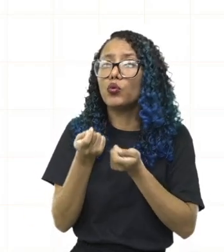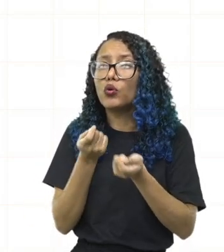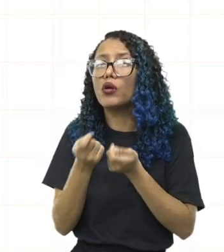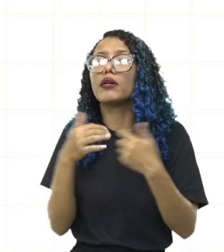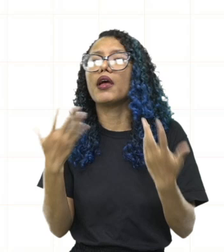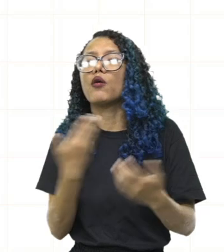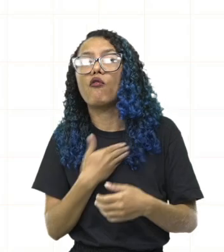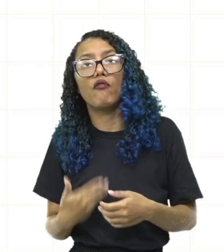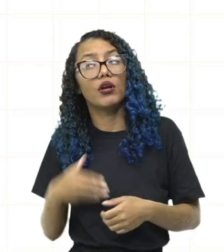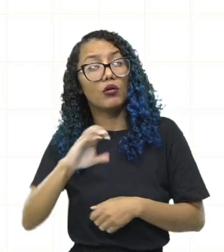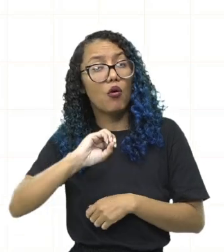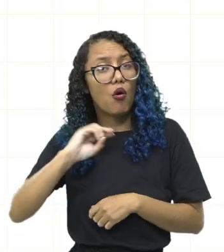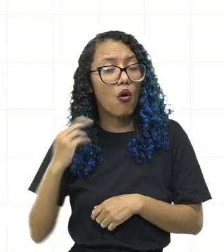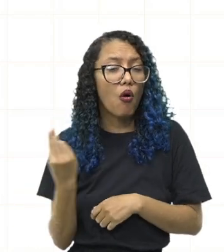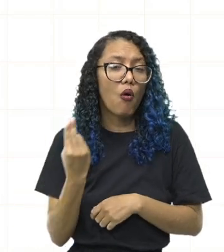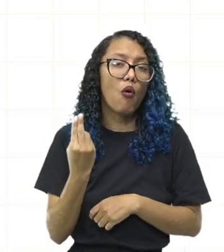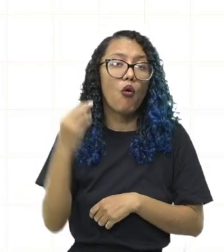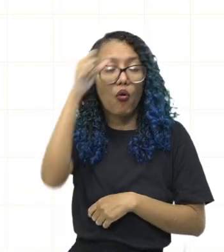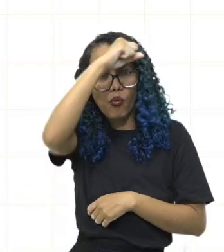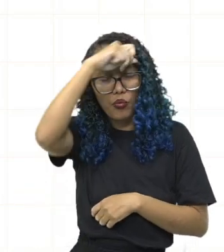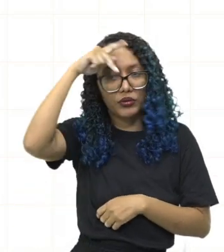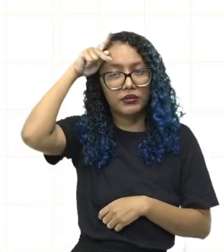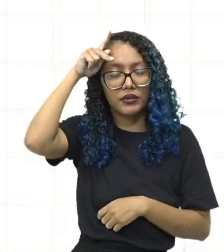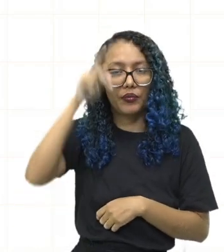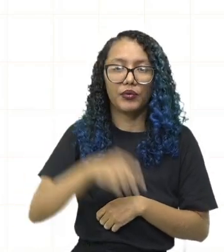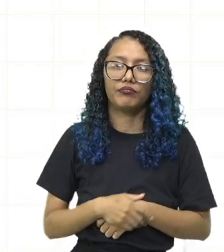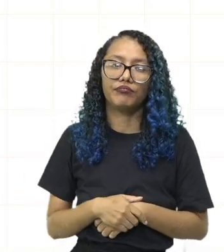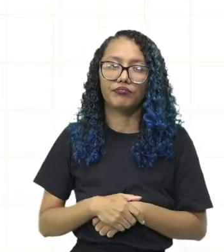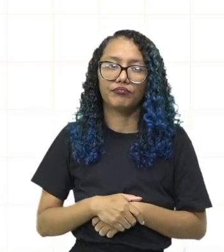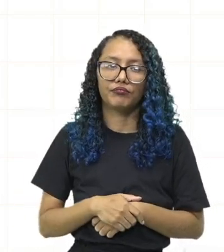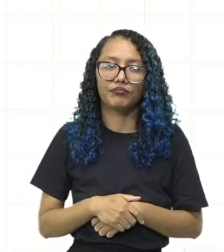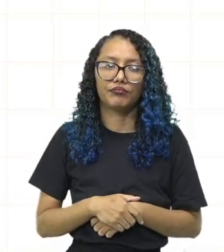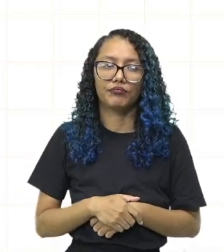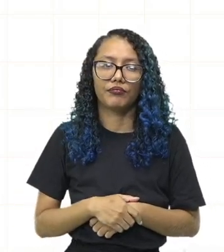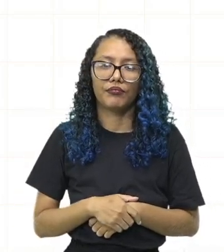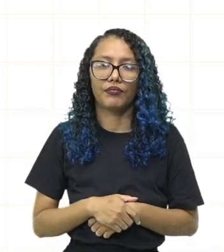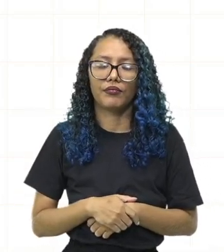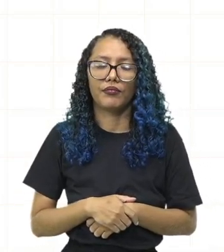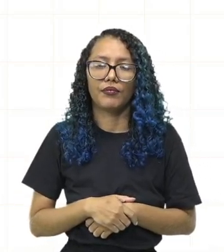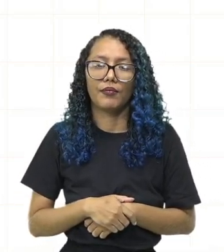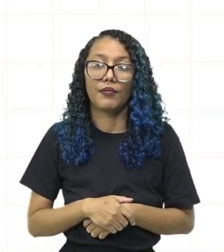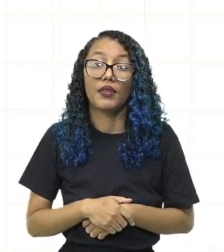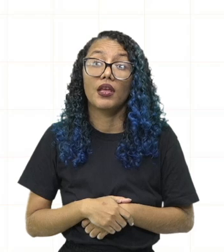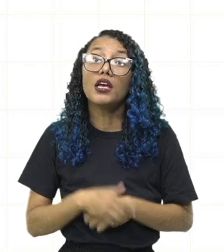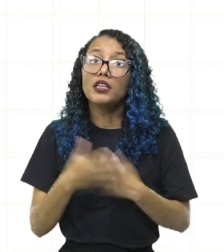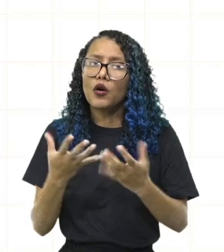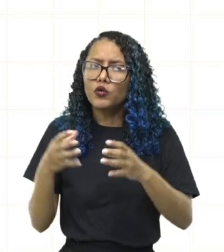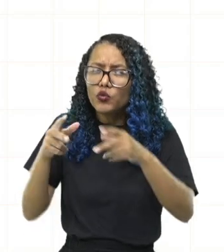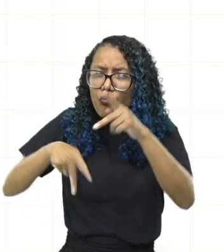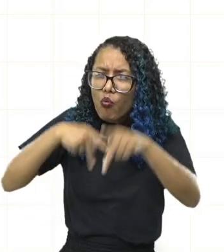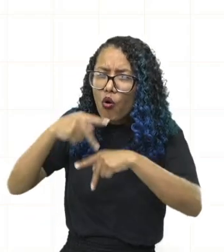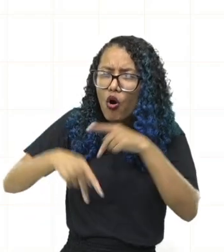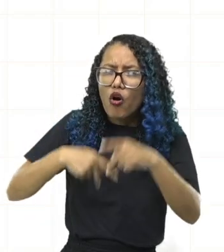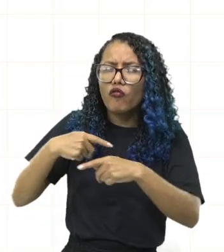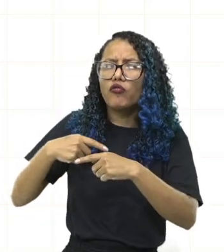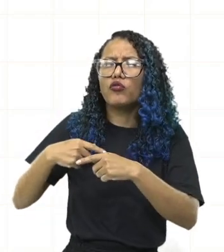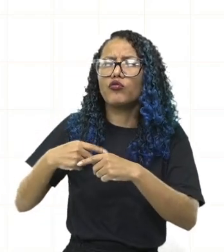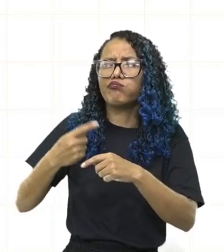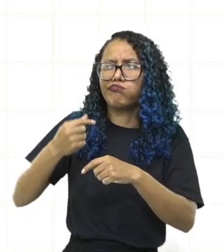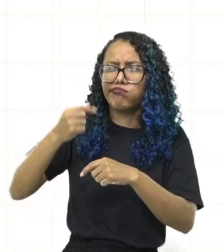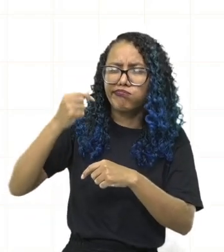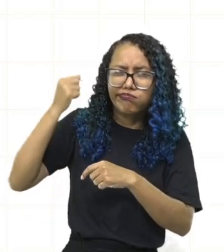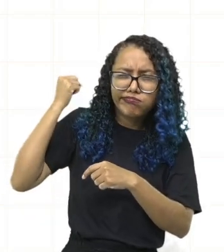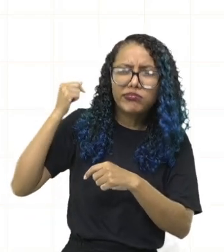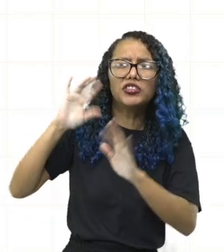É adaptado a condições ecológicas locais, né? Então essas gerações que já estão ali habituadas a utilizar